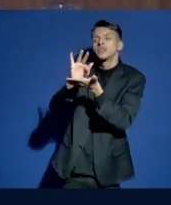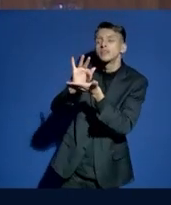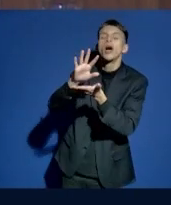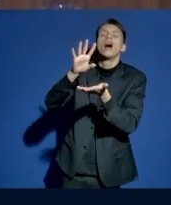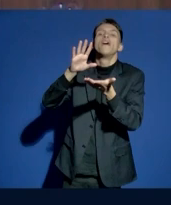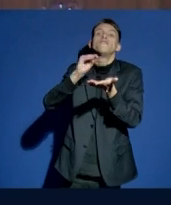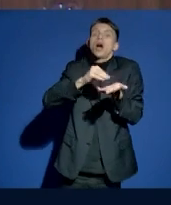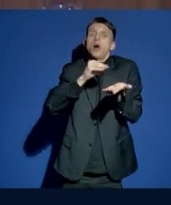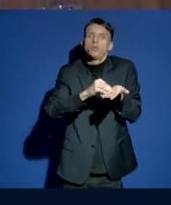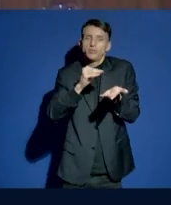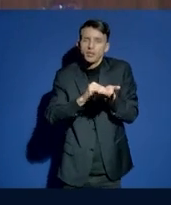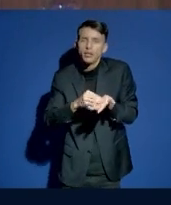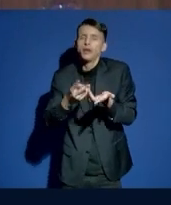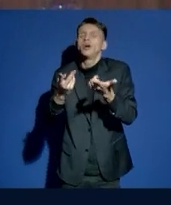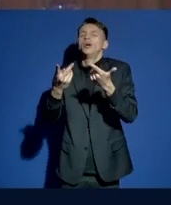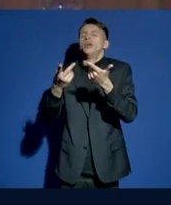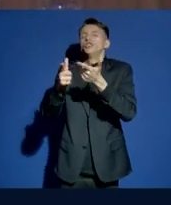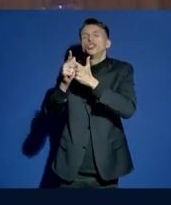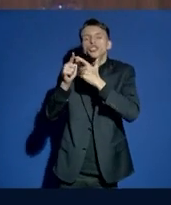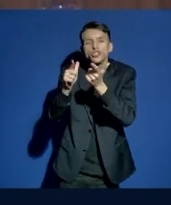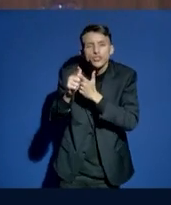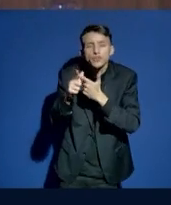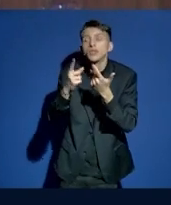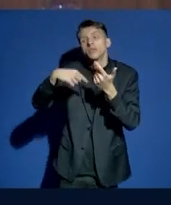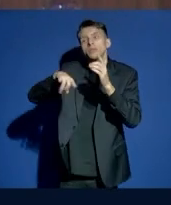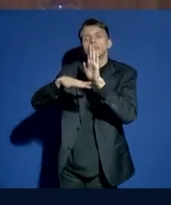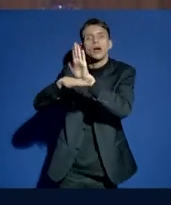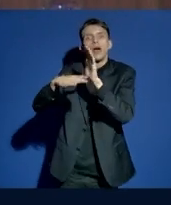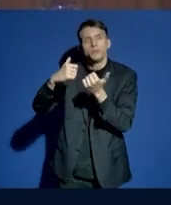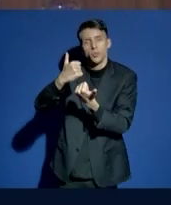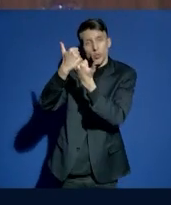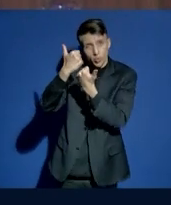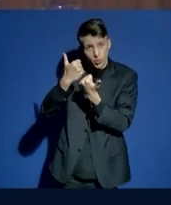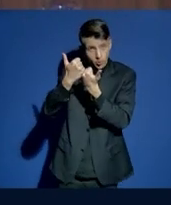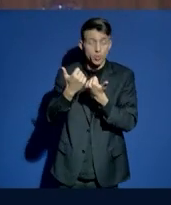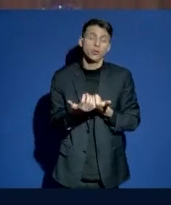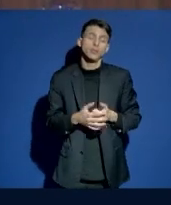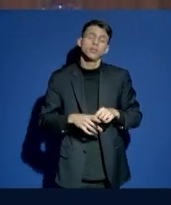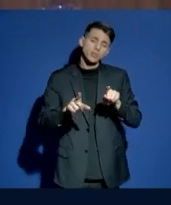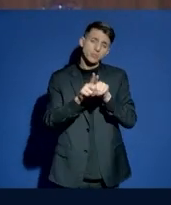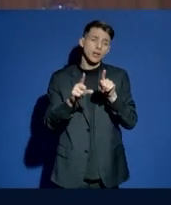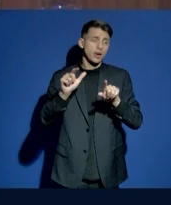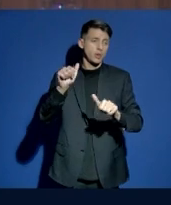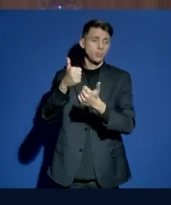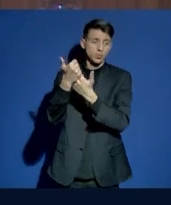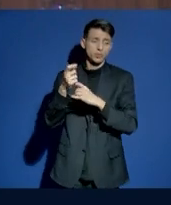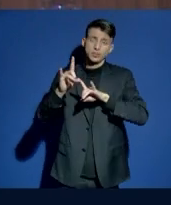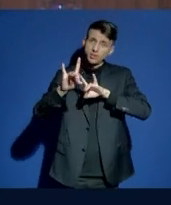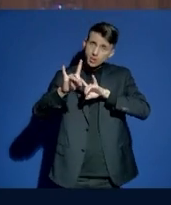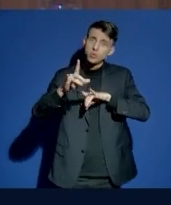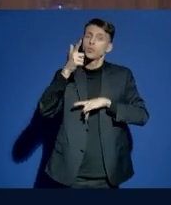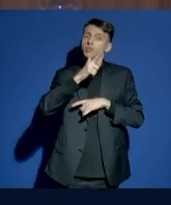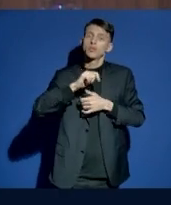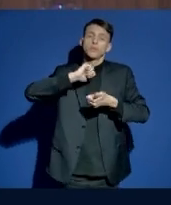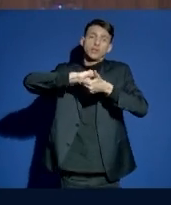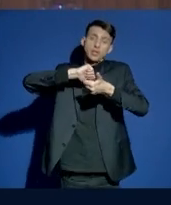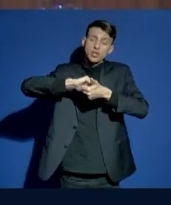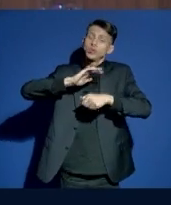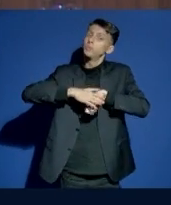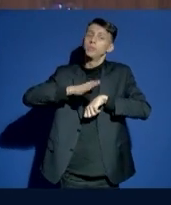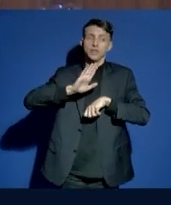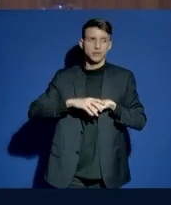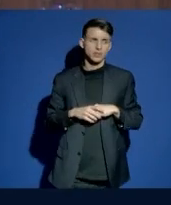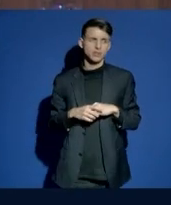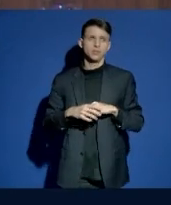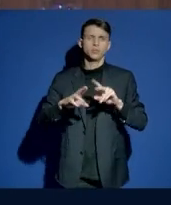com a legislação. E um apoio técnico para que ele possa ser mais produtivo e mais sustentável. E